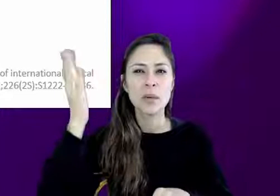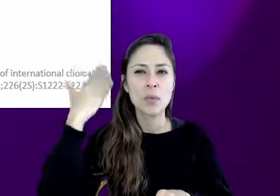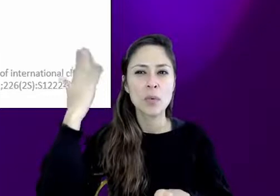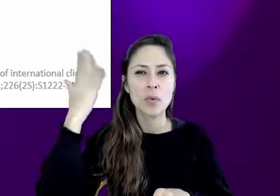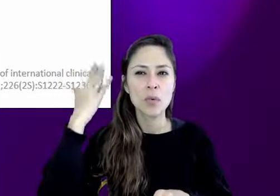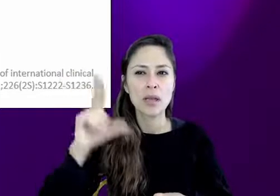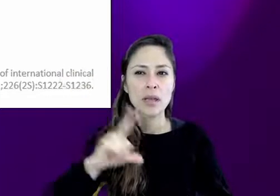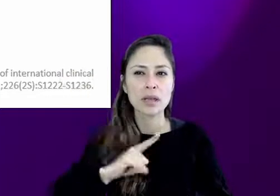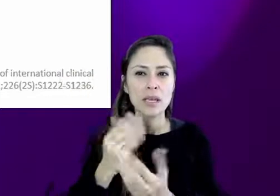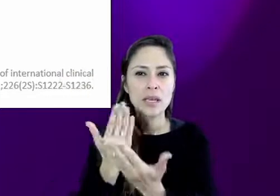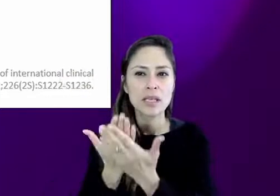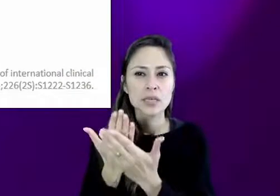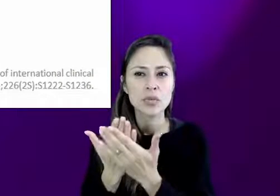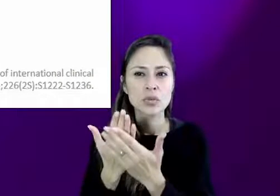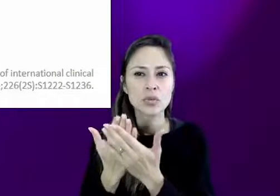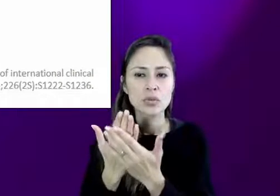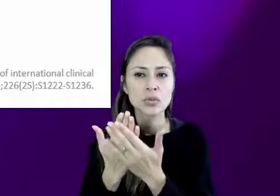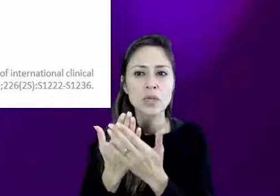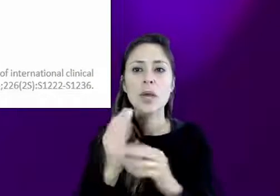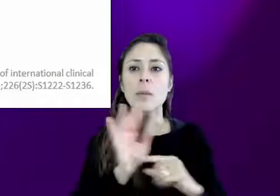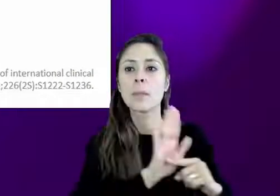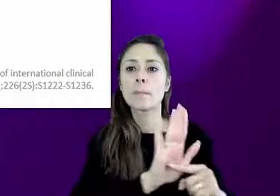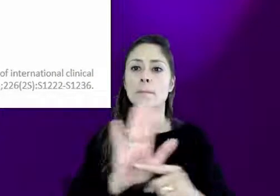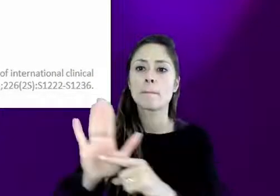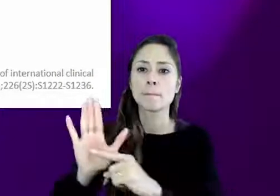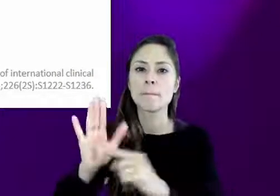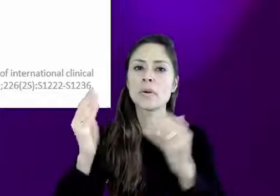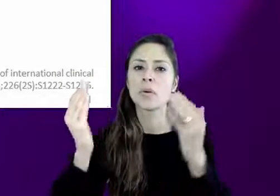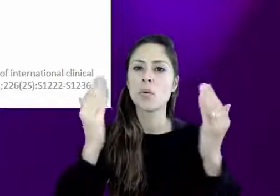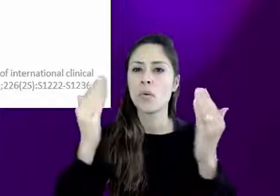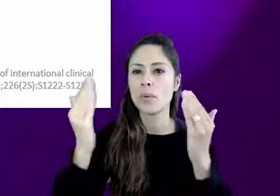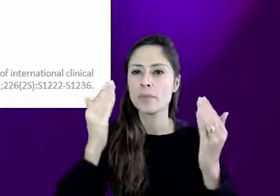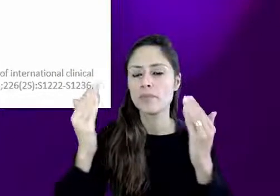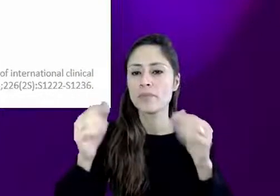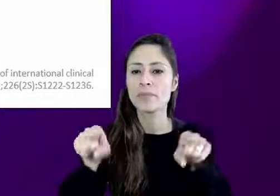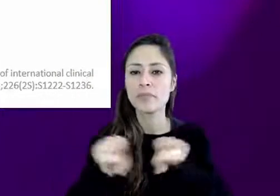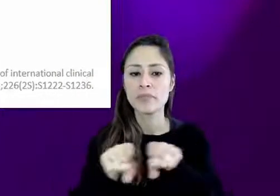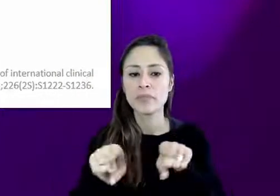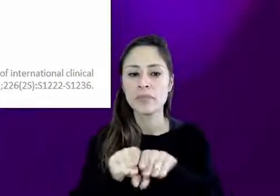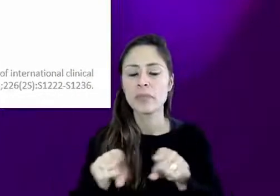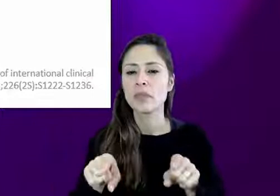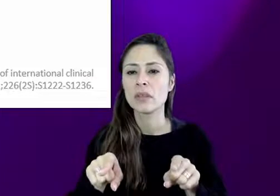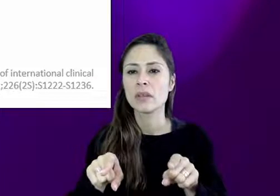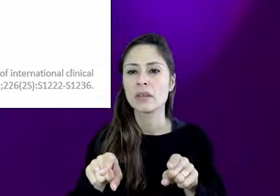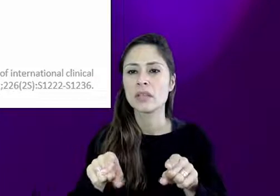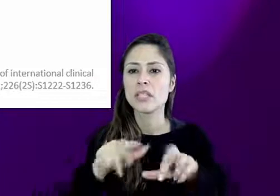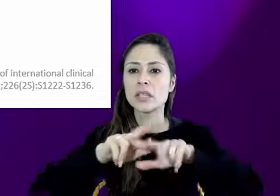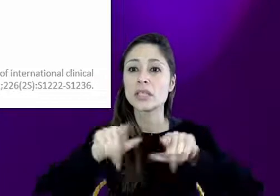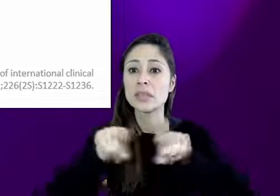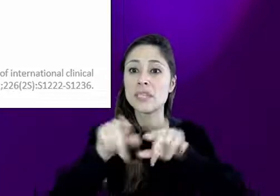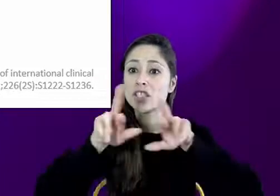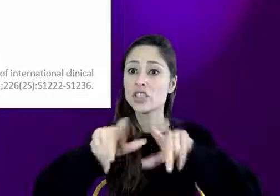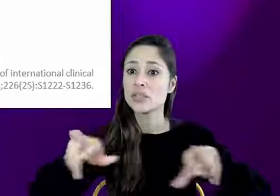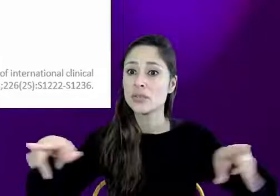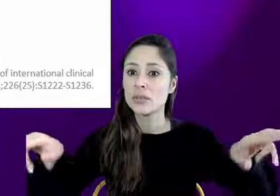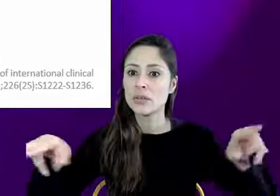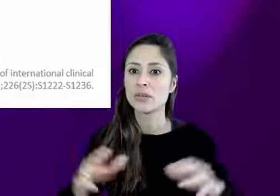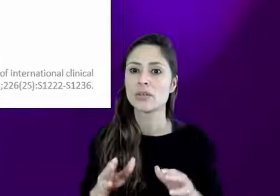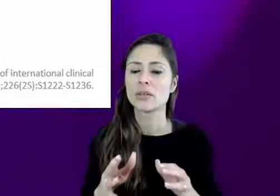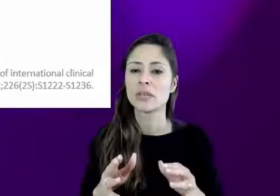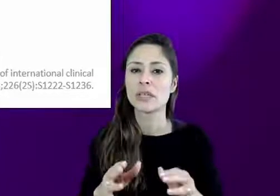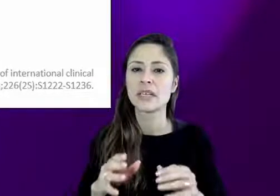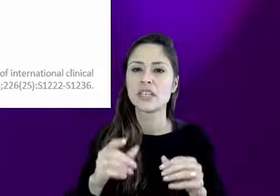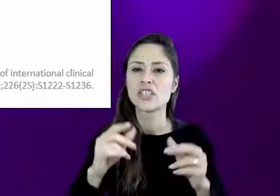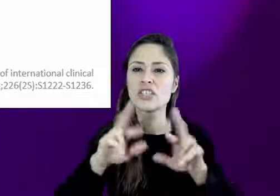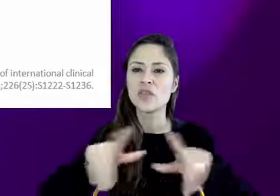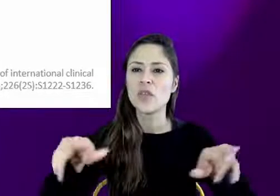literatura internacional, mostrando as similaridades e também ainda as divergências que há nos artigos. Por